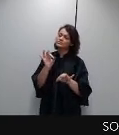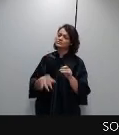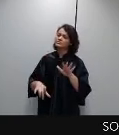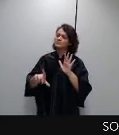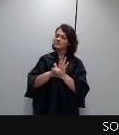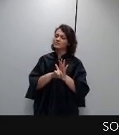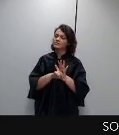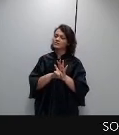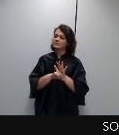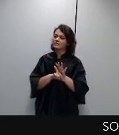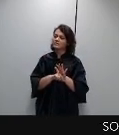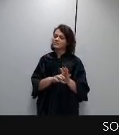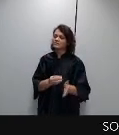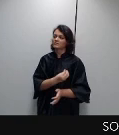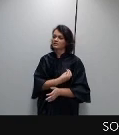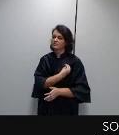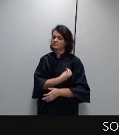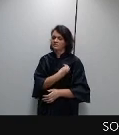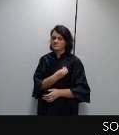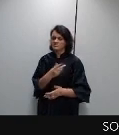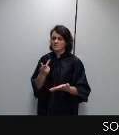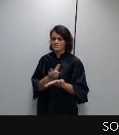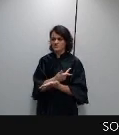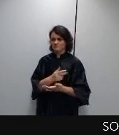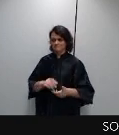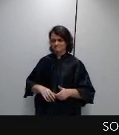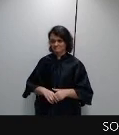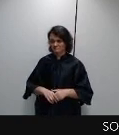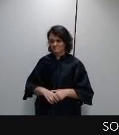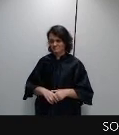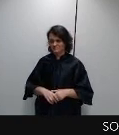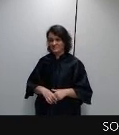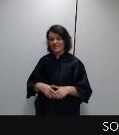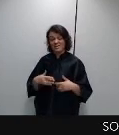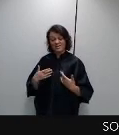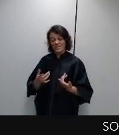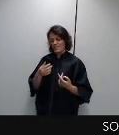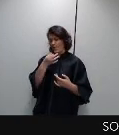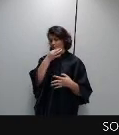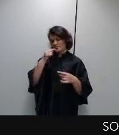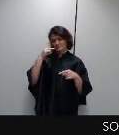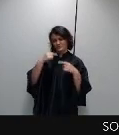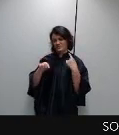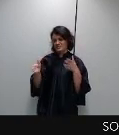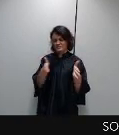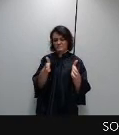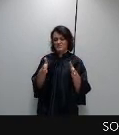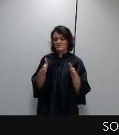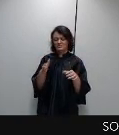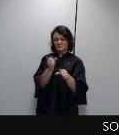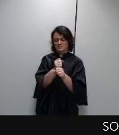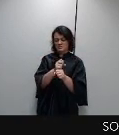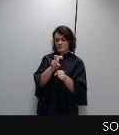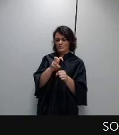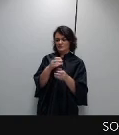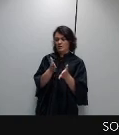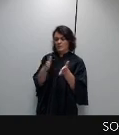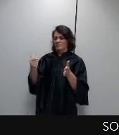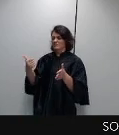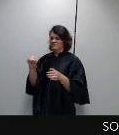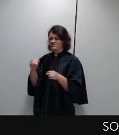no momento da ocorrência do fato gerador eu sou contrário ao aumento do prazo mas não adianta você comprar